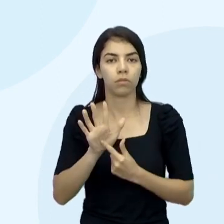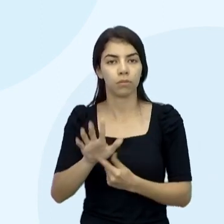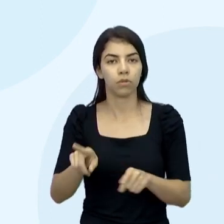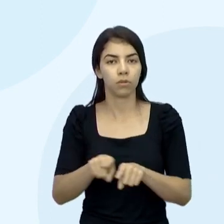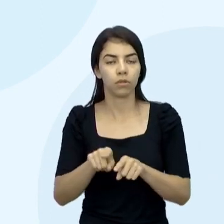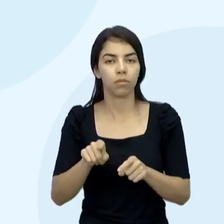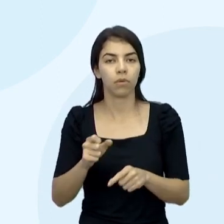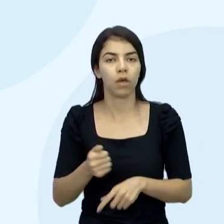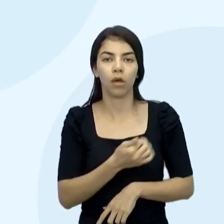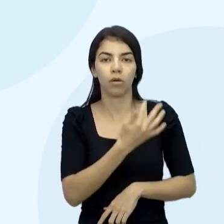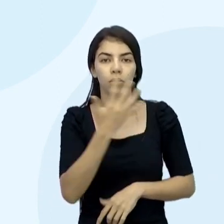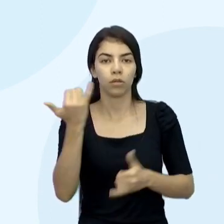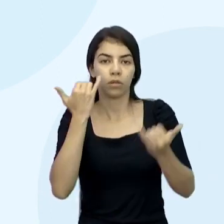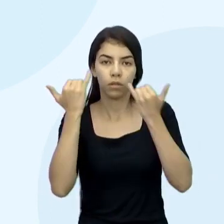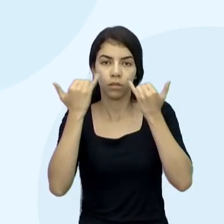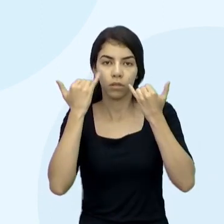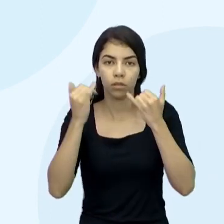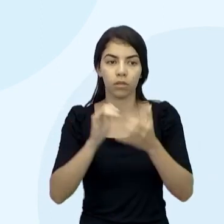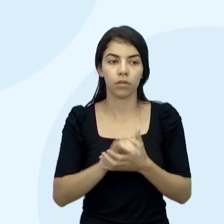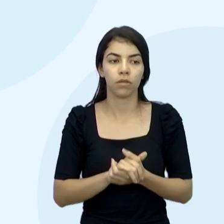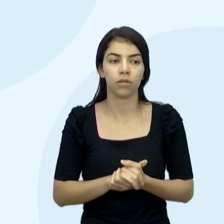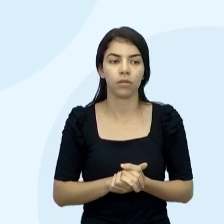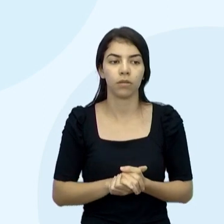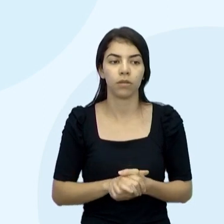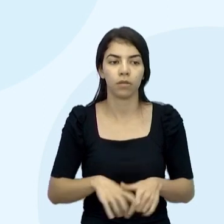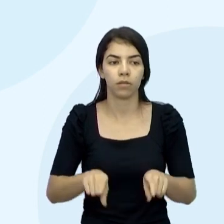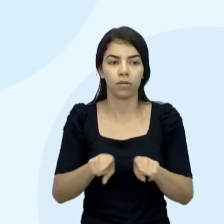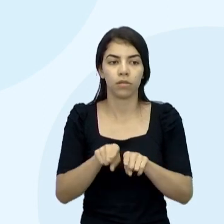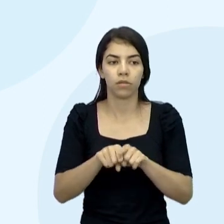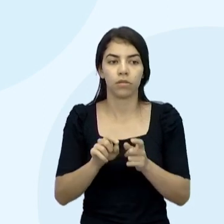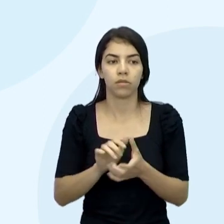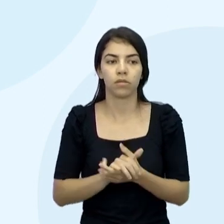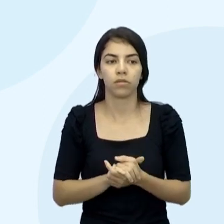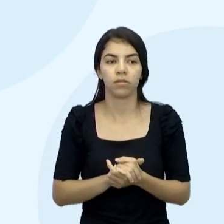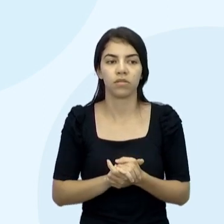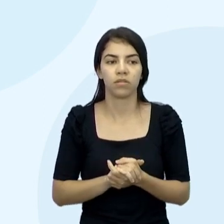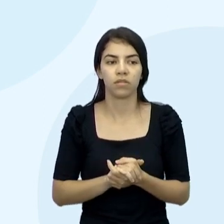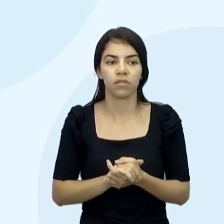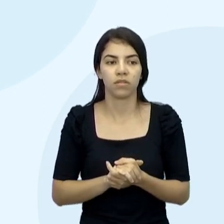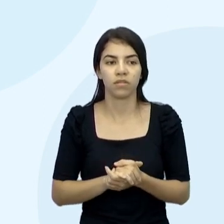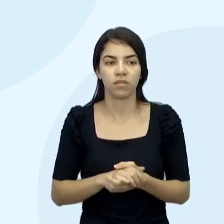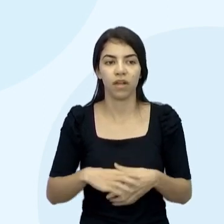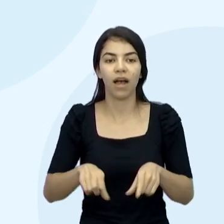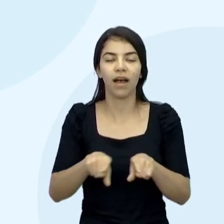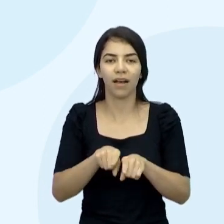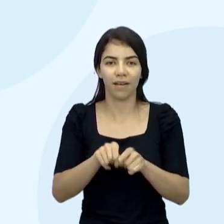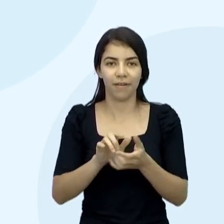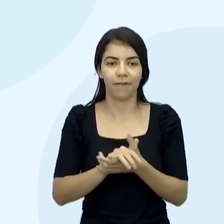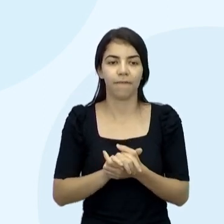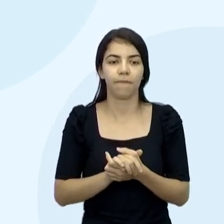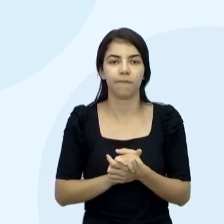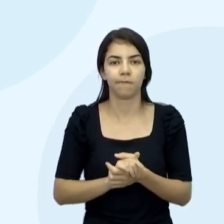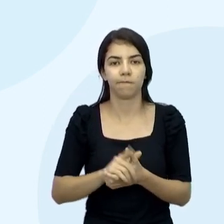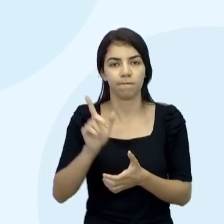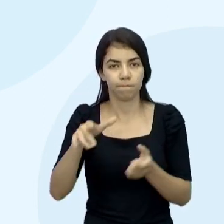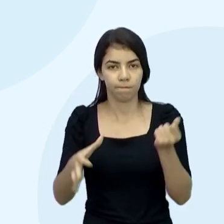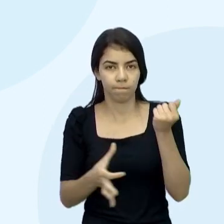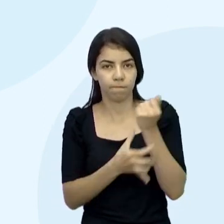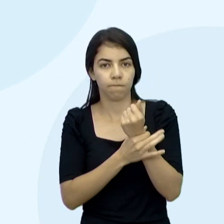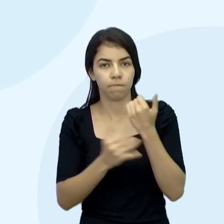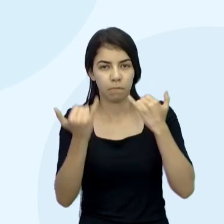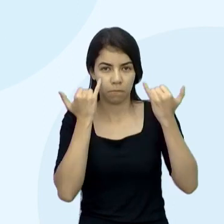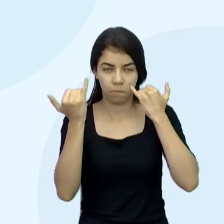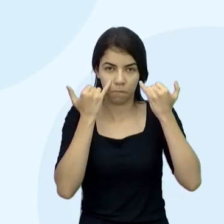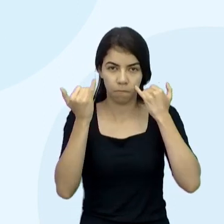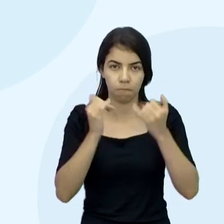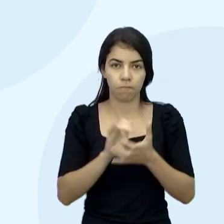uma quantidade de notícias assim, e a gente acabou escolhendo uma, mas pode entrar aí, é absolutamente confiável, tem notícia para